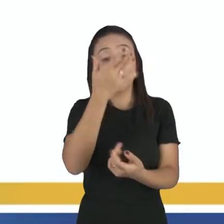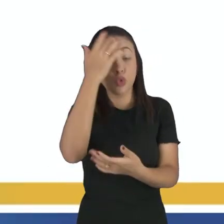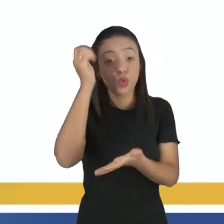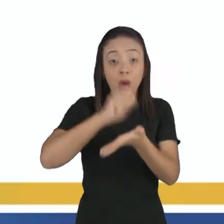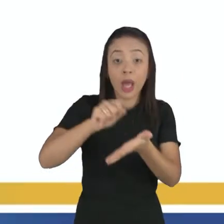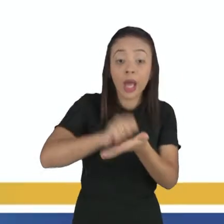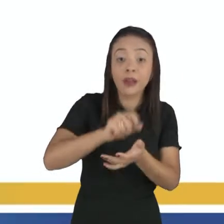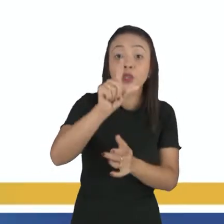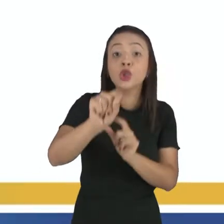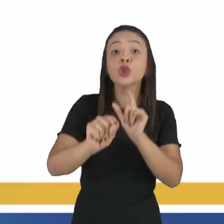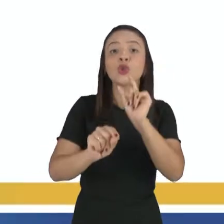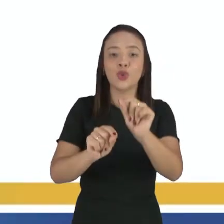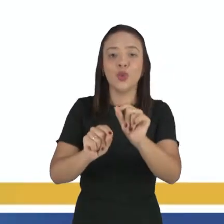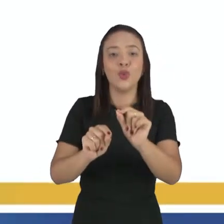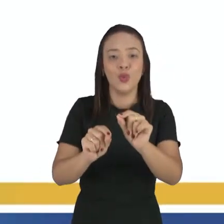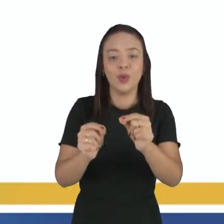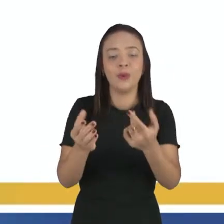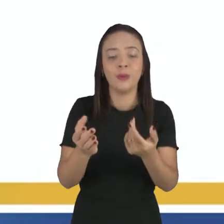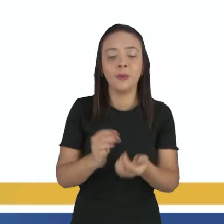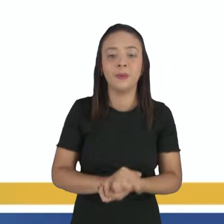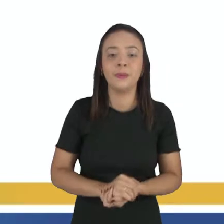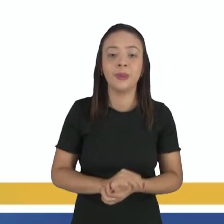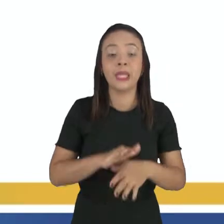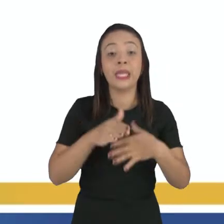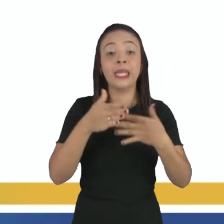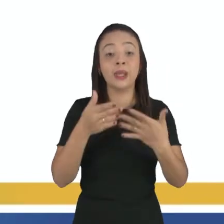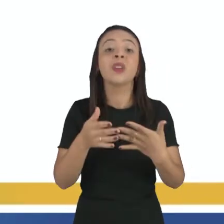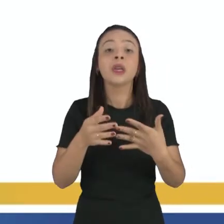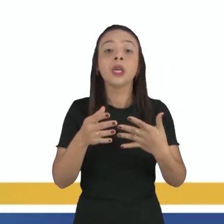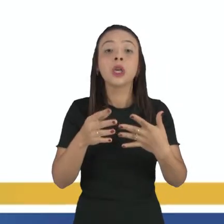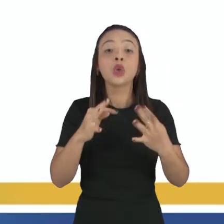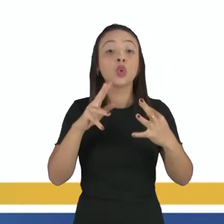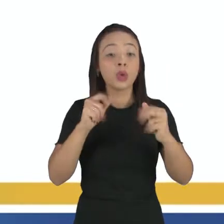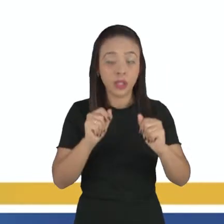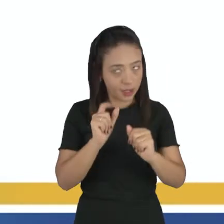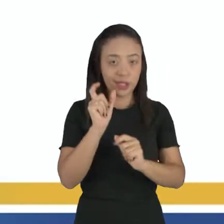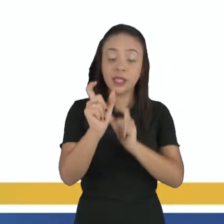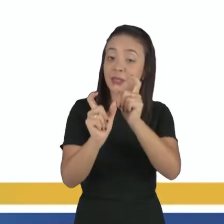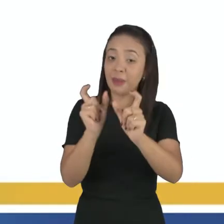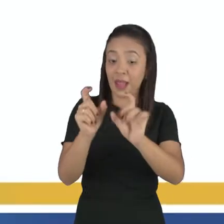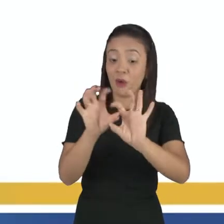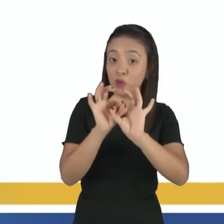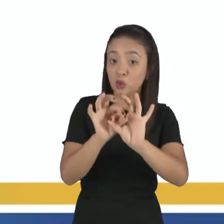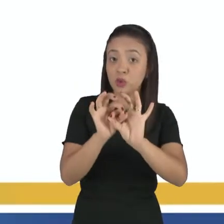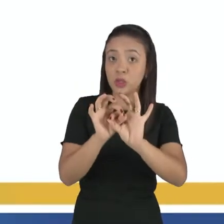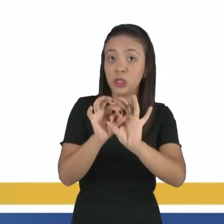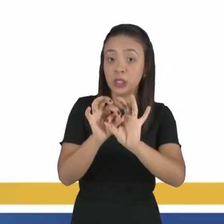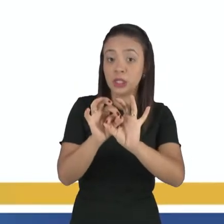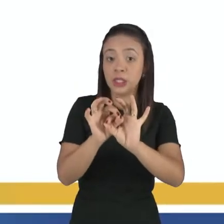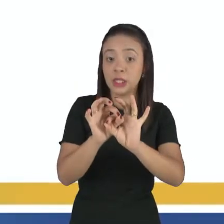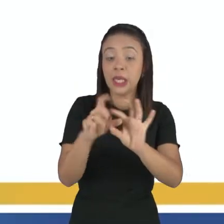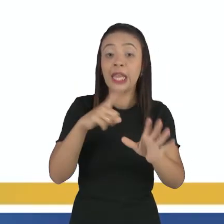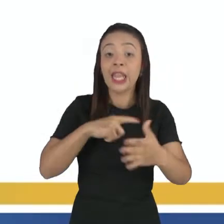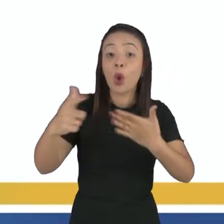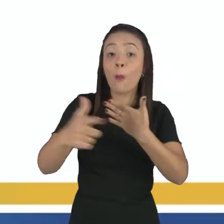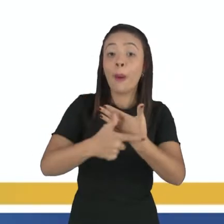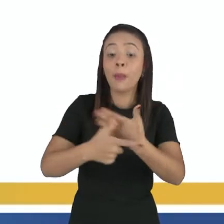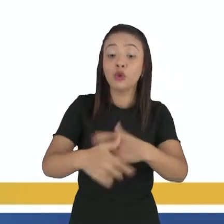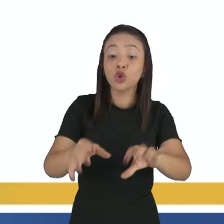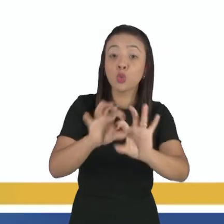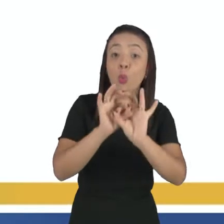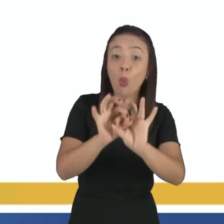ou por quem fala tá bom E esses vocábulos Tem sempre a finalidade de ligar as